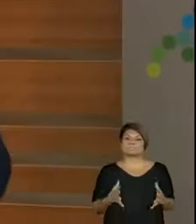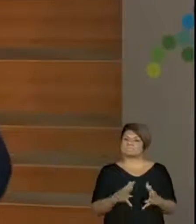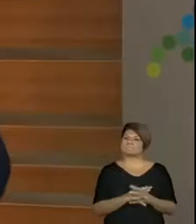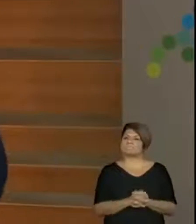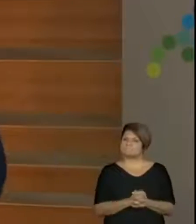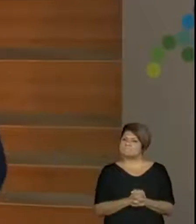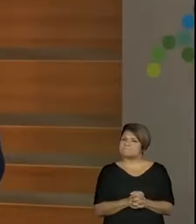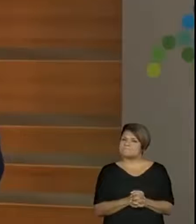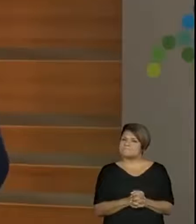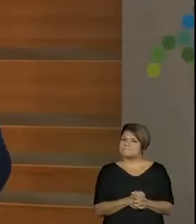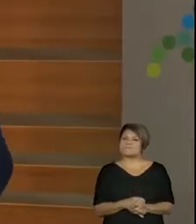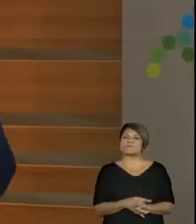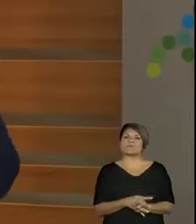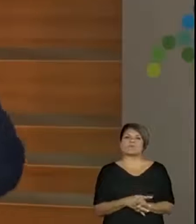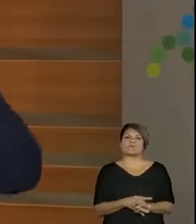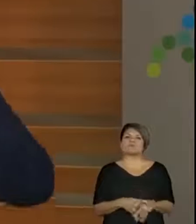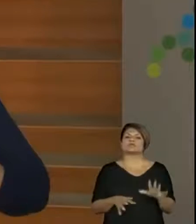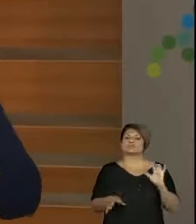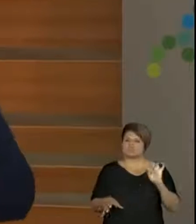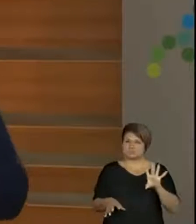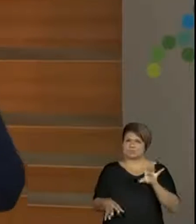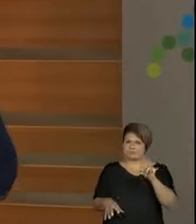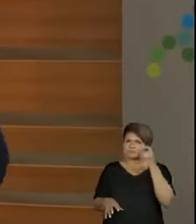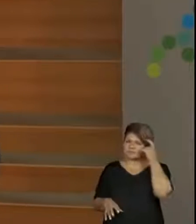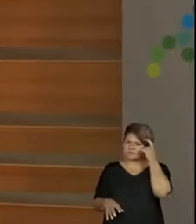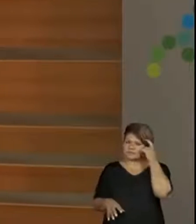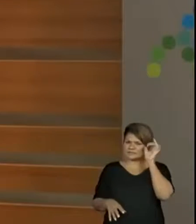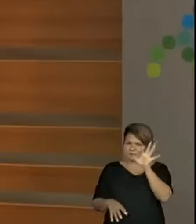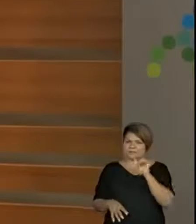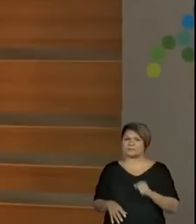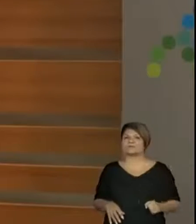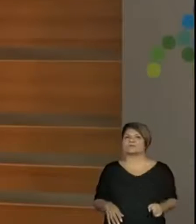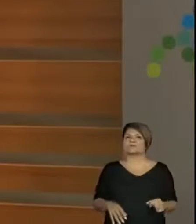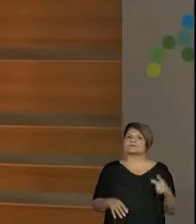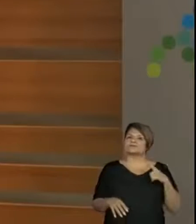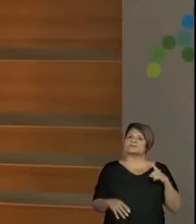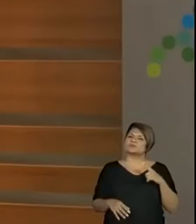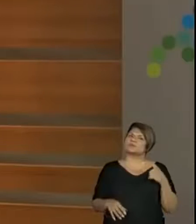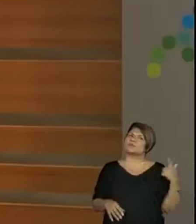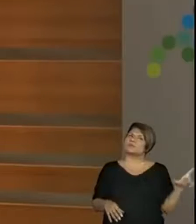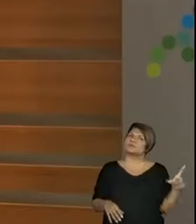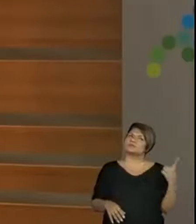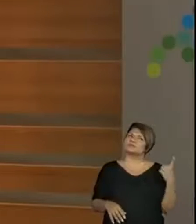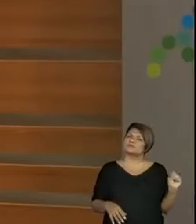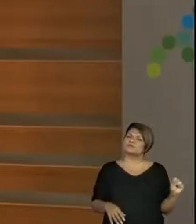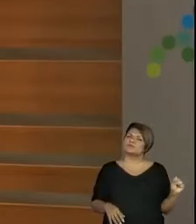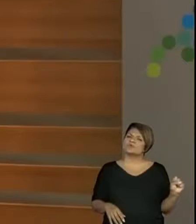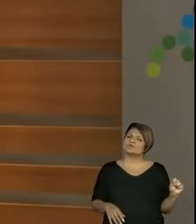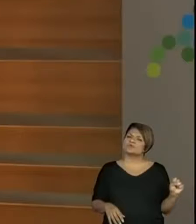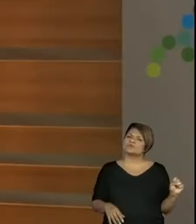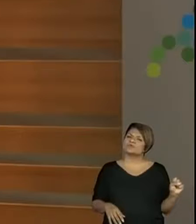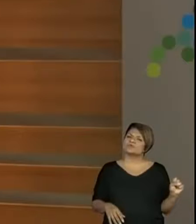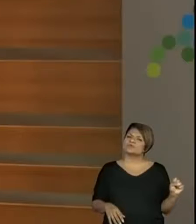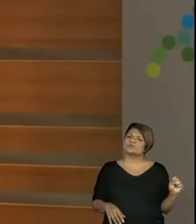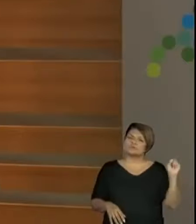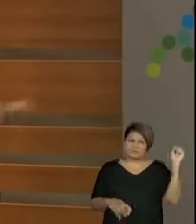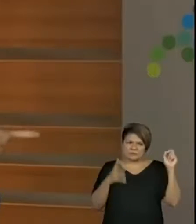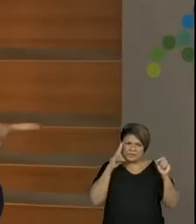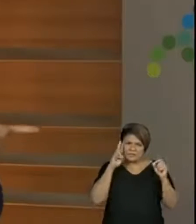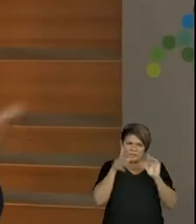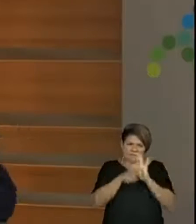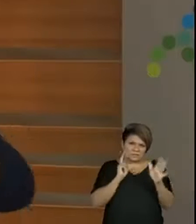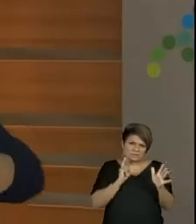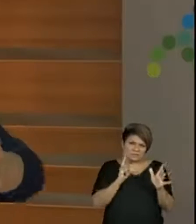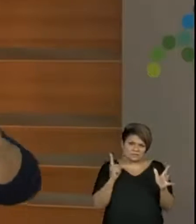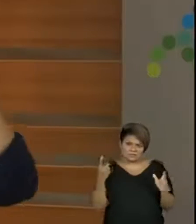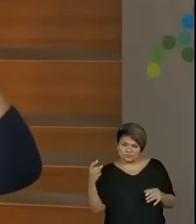se vocês repararem, só para pôr vocês pensarem e fechar a aula, tinha 18 também com 8, com as notas de R$2. Aqui também